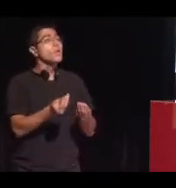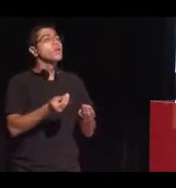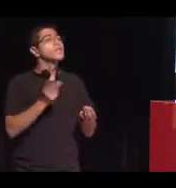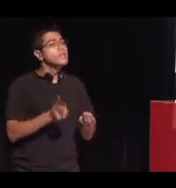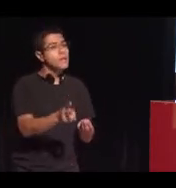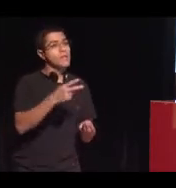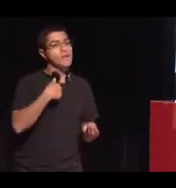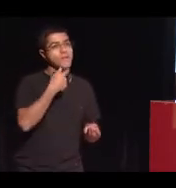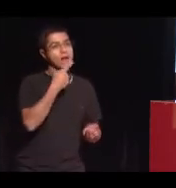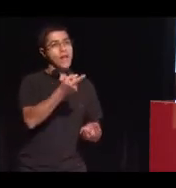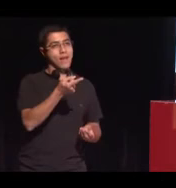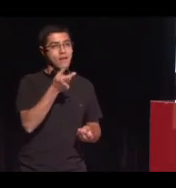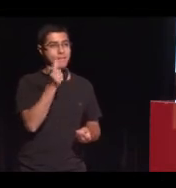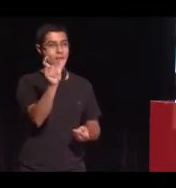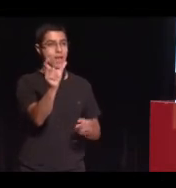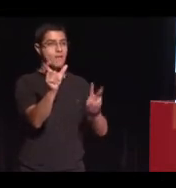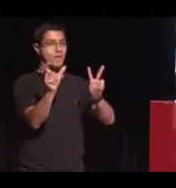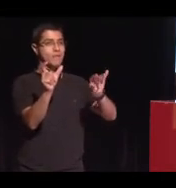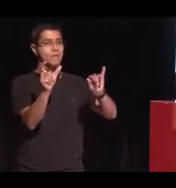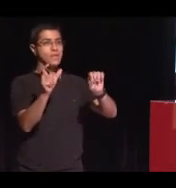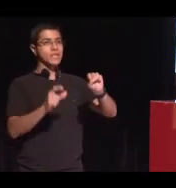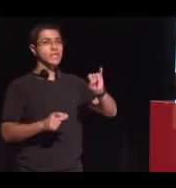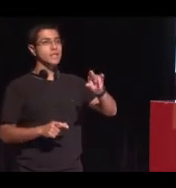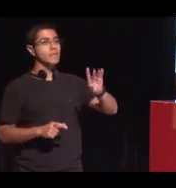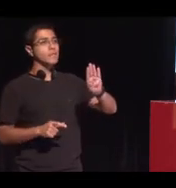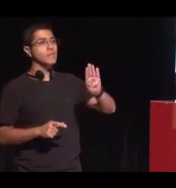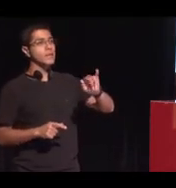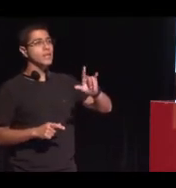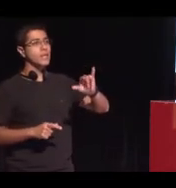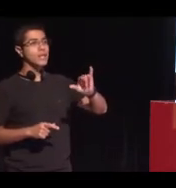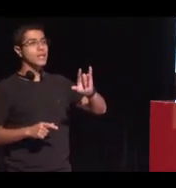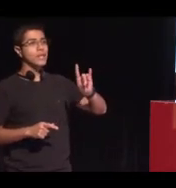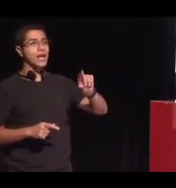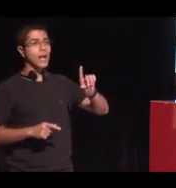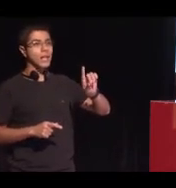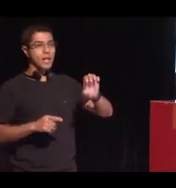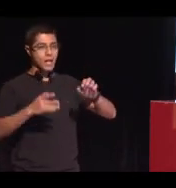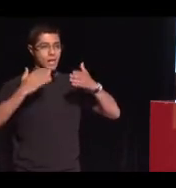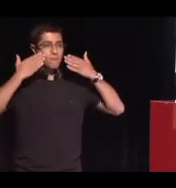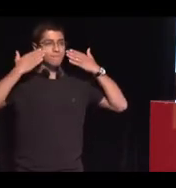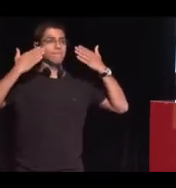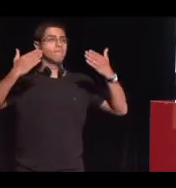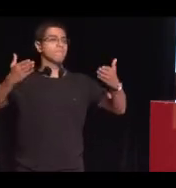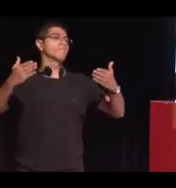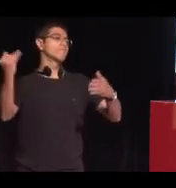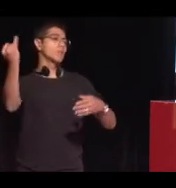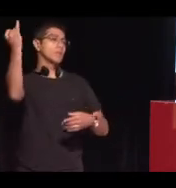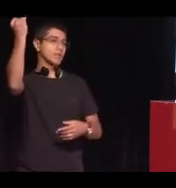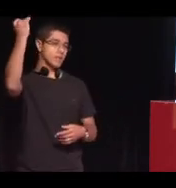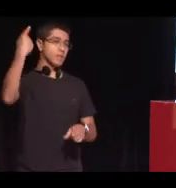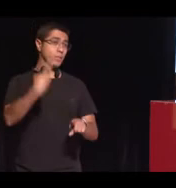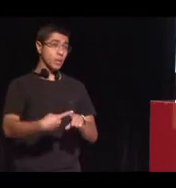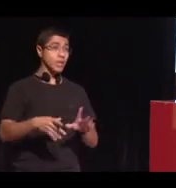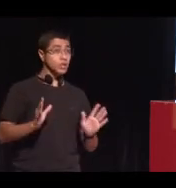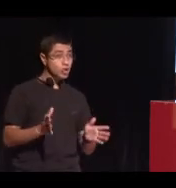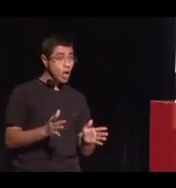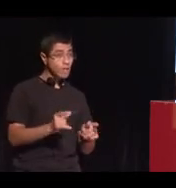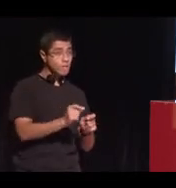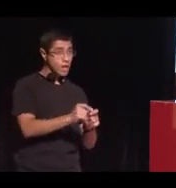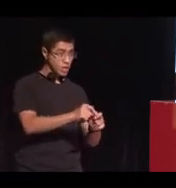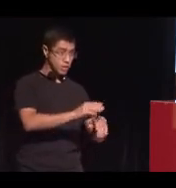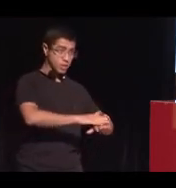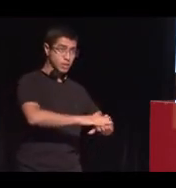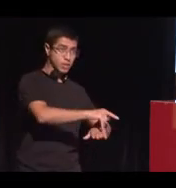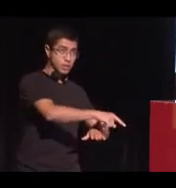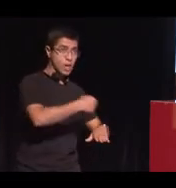com vocês. Então, a gente começou a adicionar mais visibilidade mesmo no que a gente construiu e no que já existia também. E